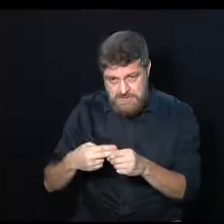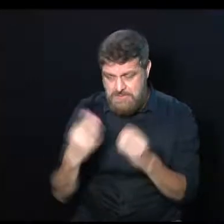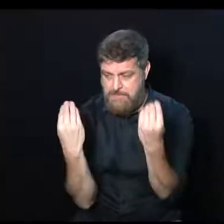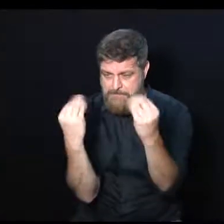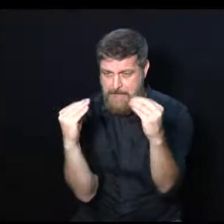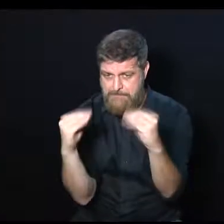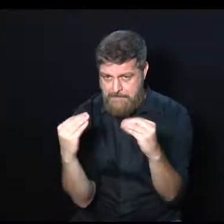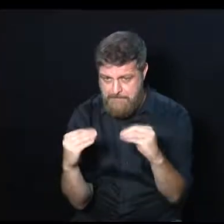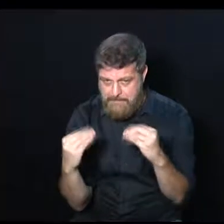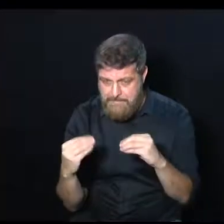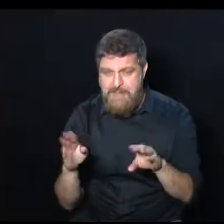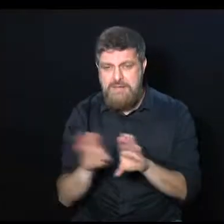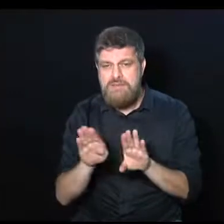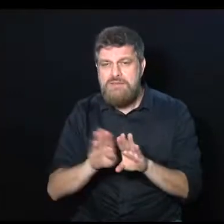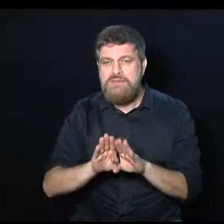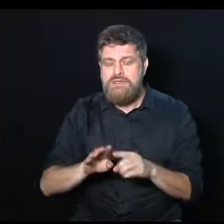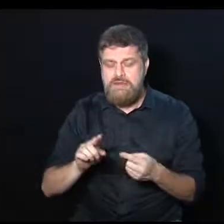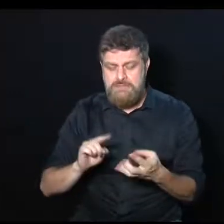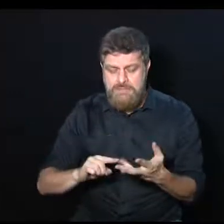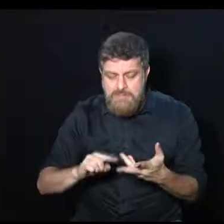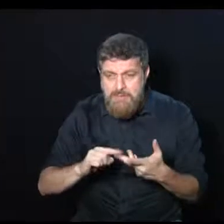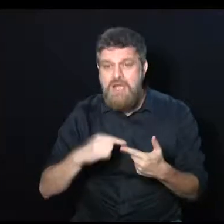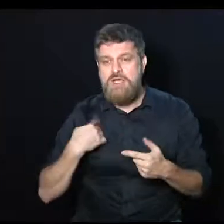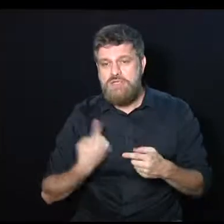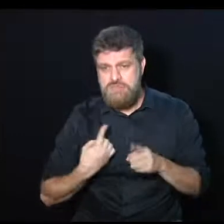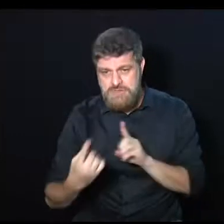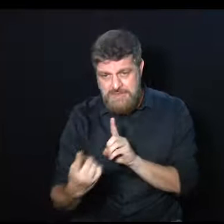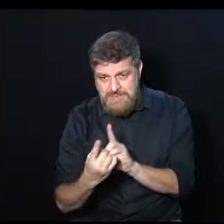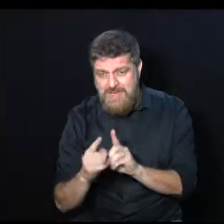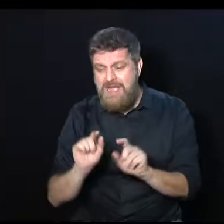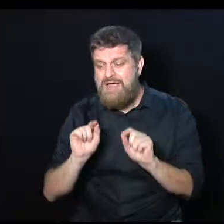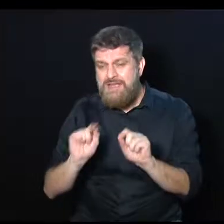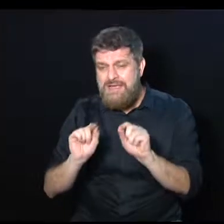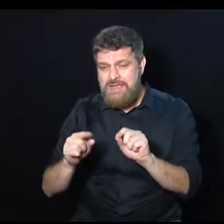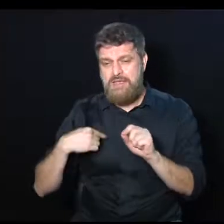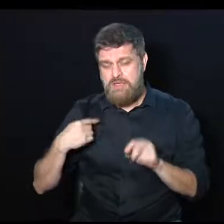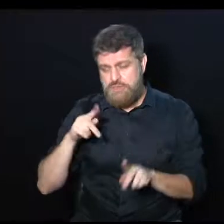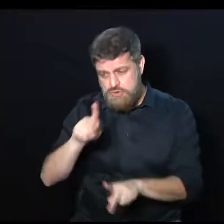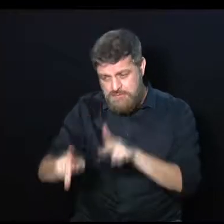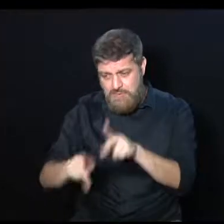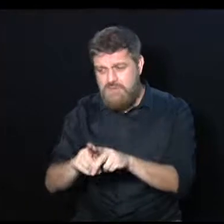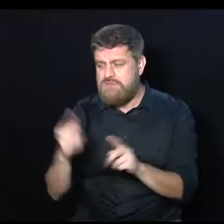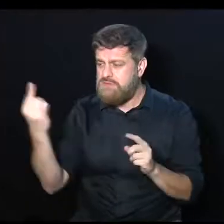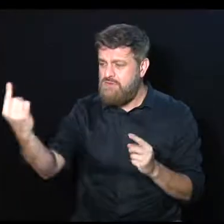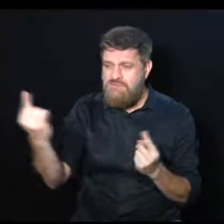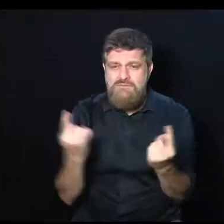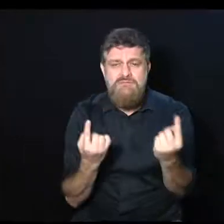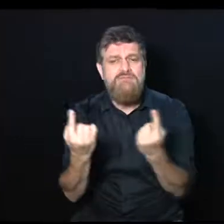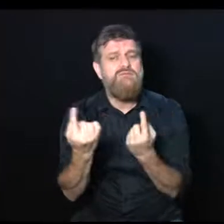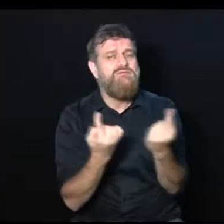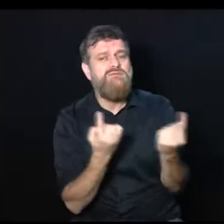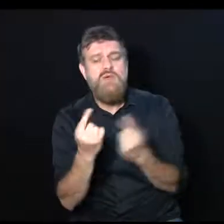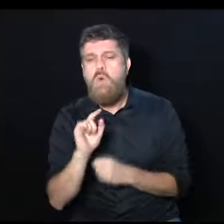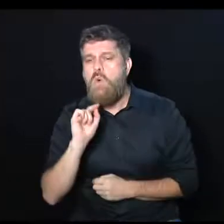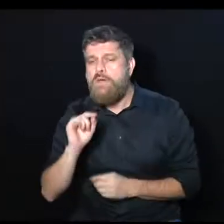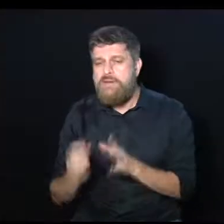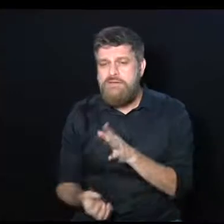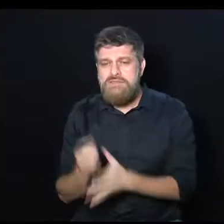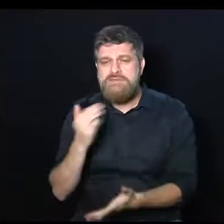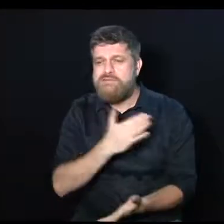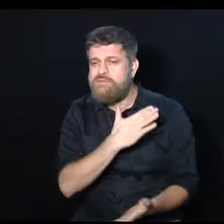sumária, quais são os tipos de casos que nós atendemos, que população nós atendemos, de onde eles vêm, quais foram casos